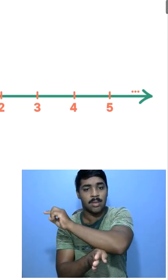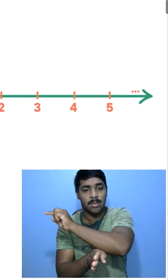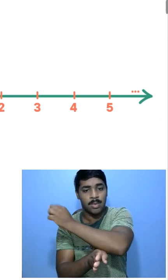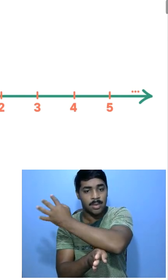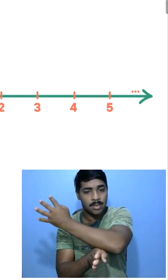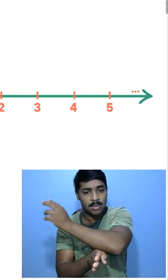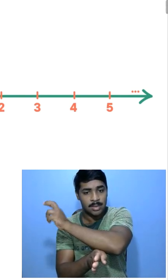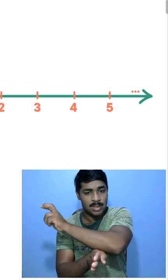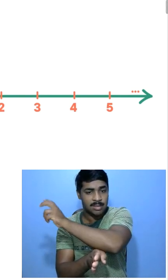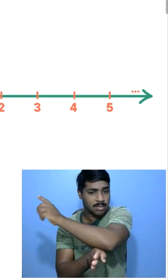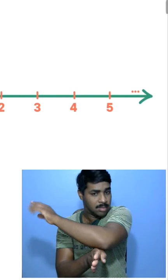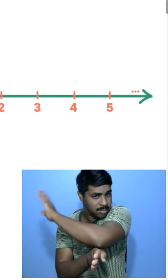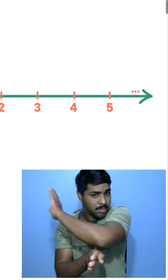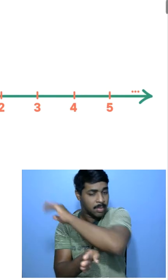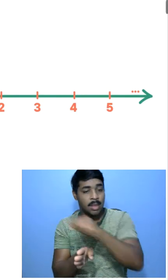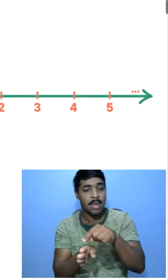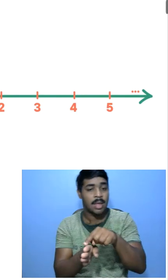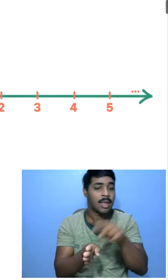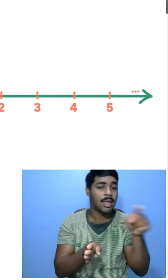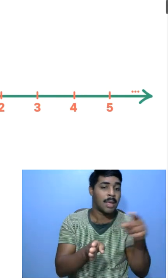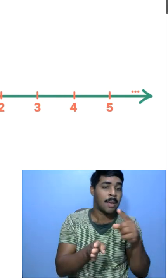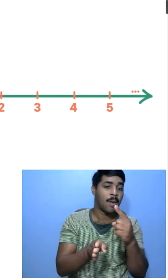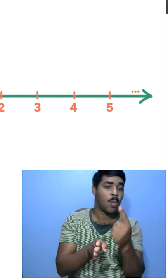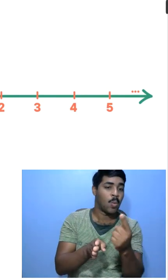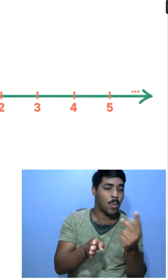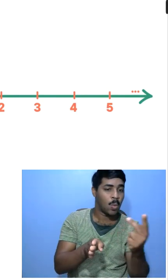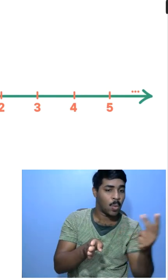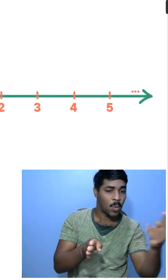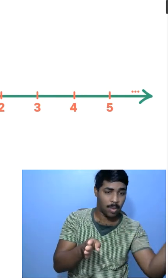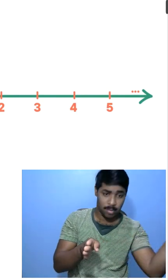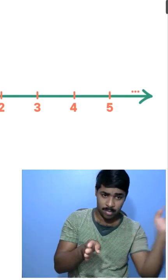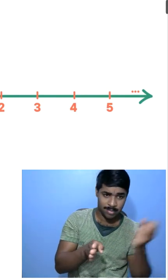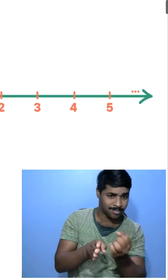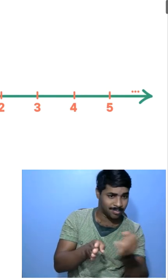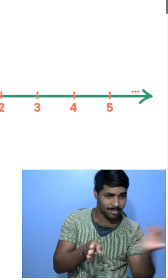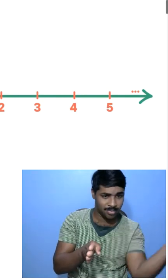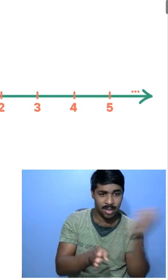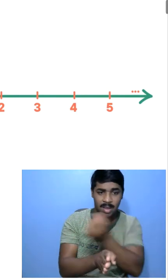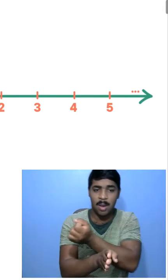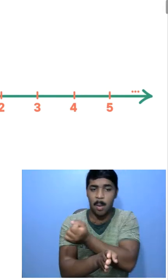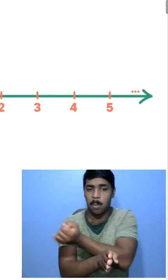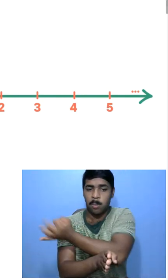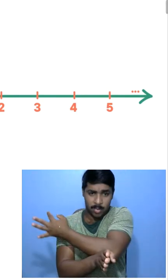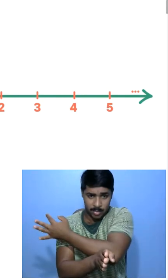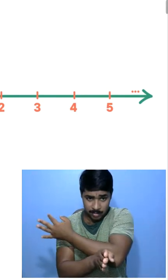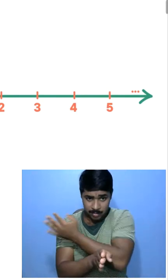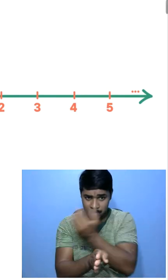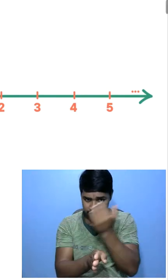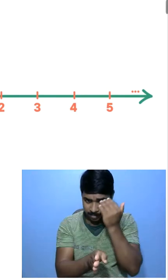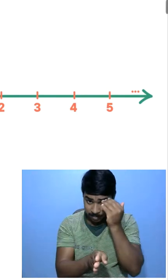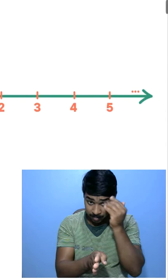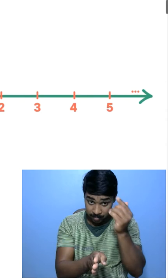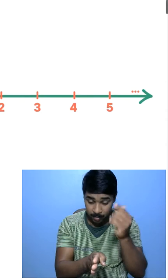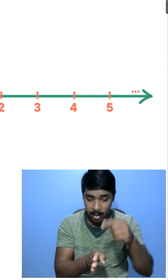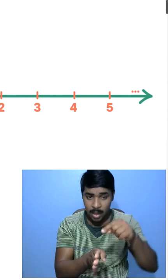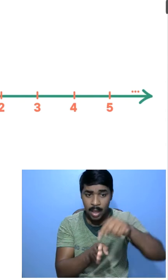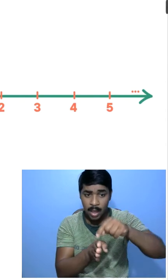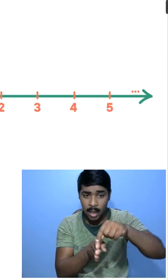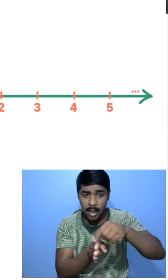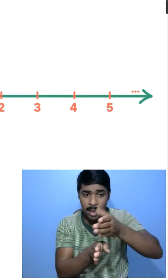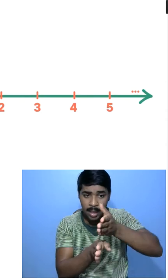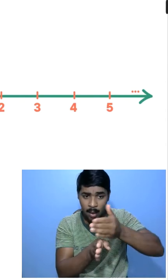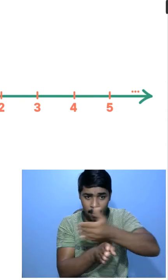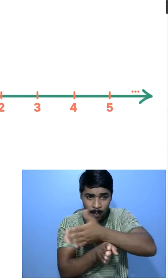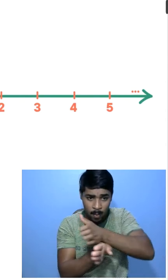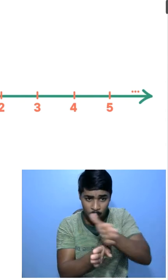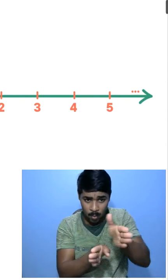2, 3, 4, 5, e isso se prolonga infinitamente em todas as direções. Então, essa é o que eu vou chamar de reta